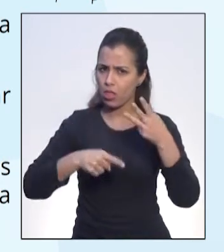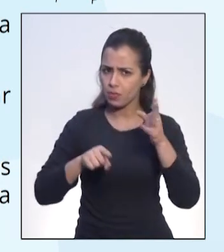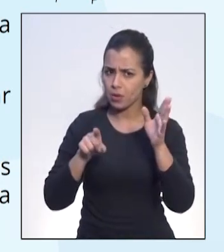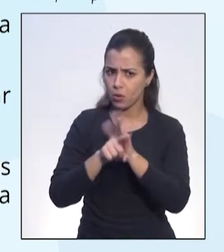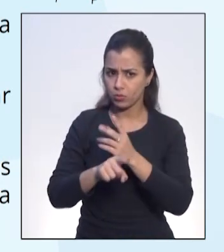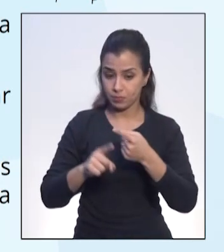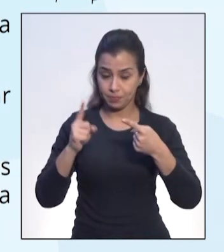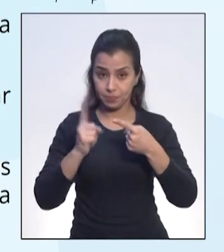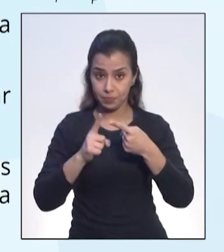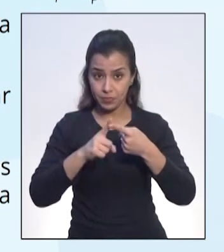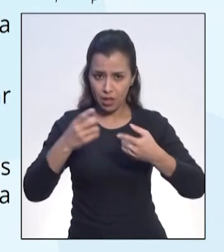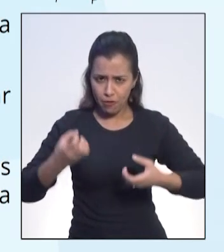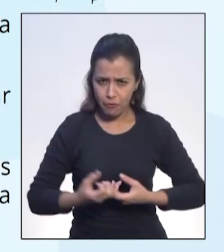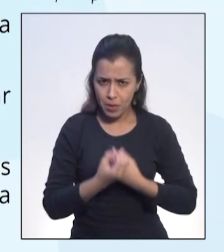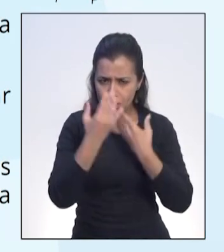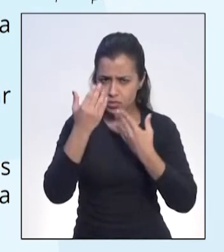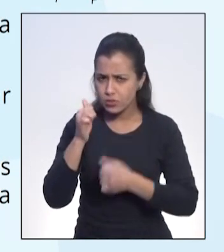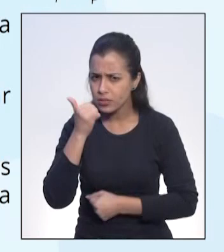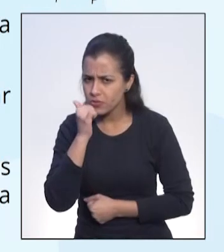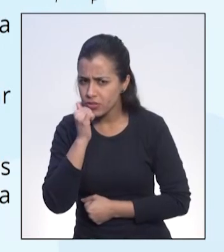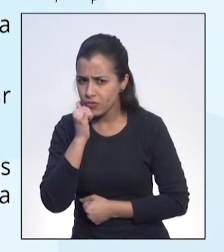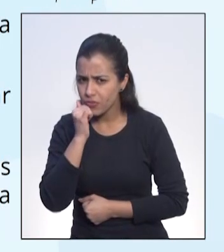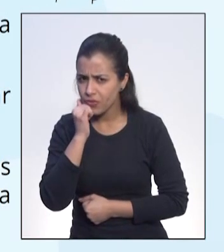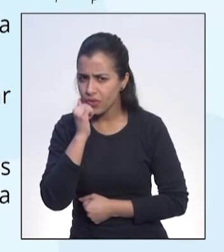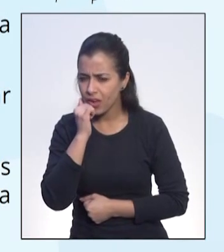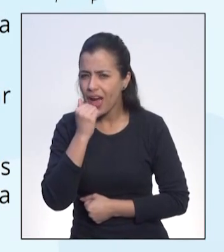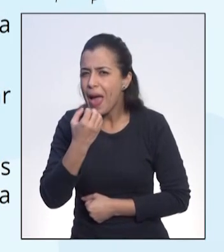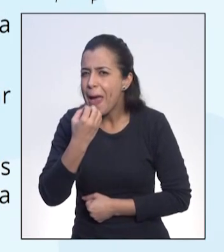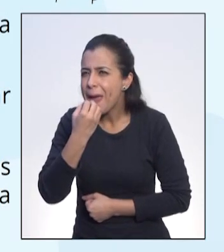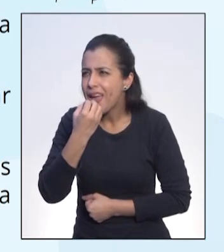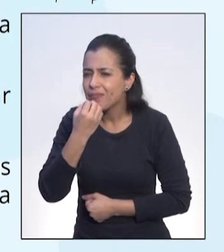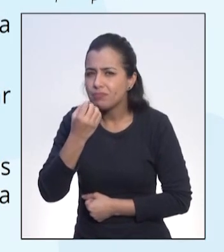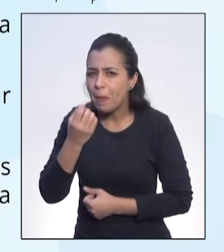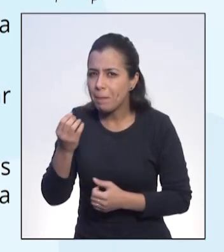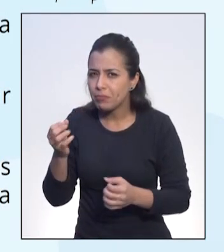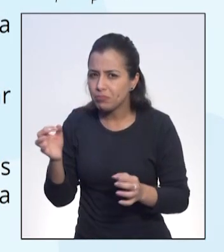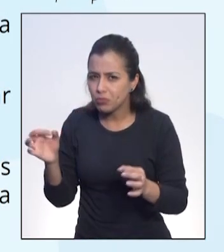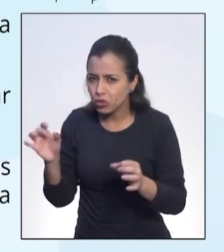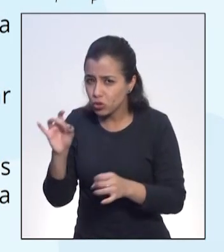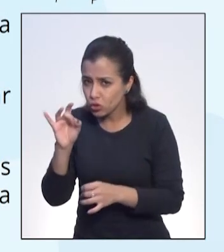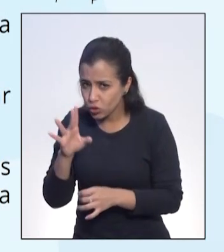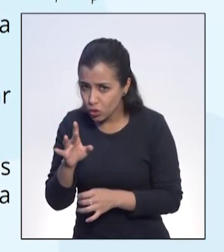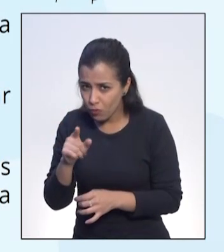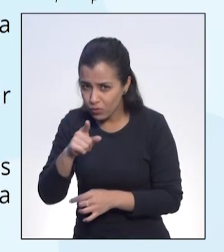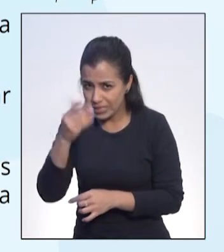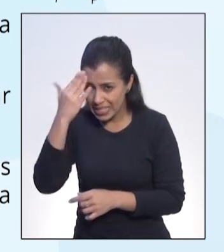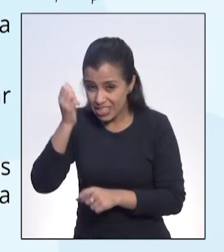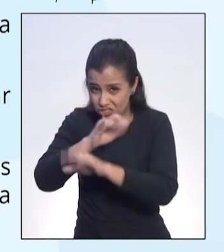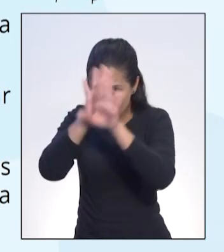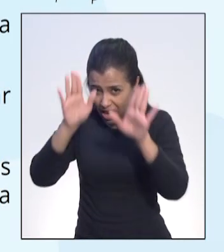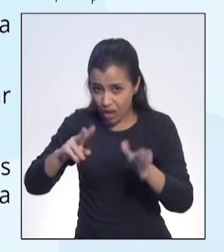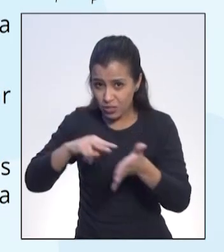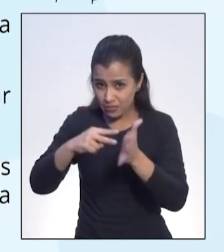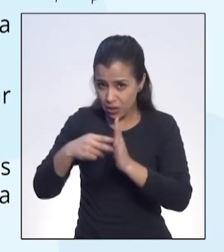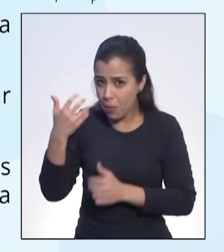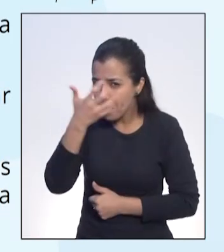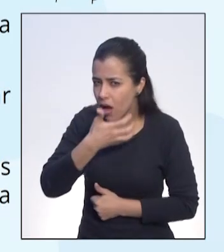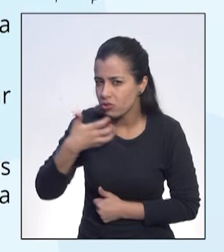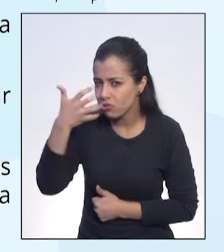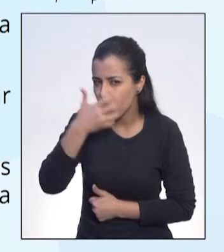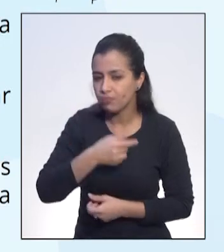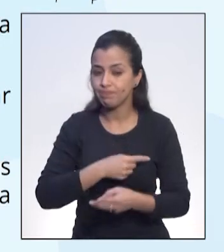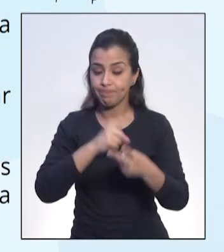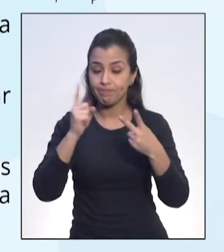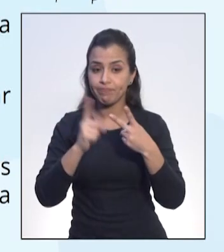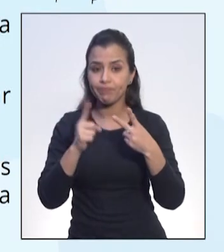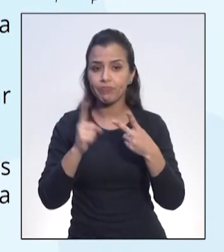essas informações científicas são suficientes para você saber o que é paixão? Segundo, o que é